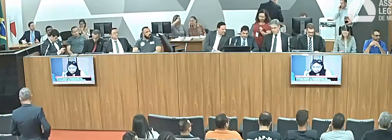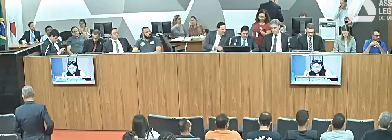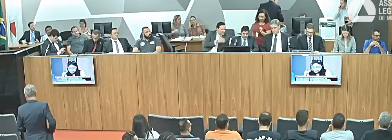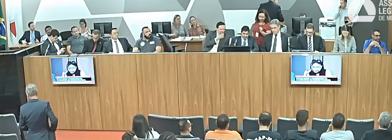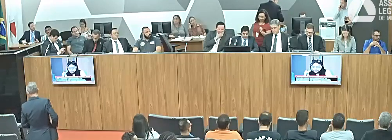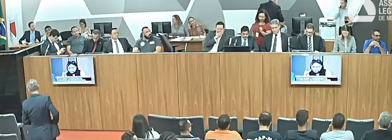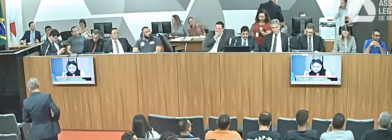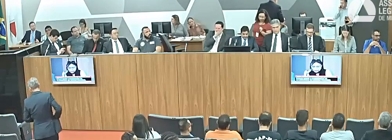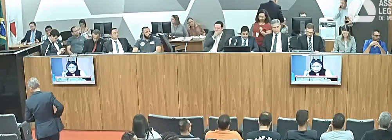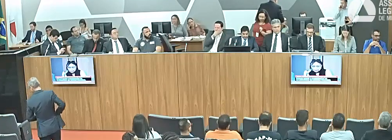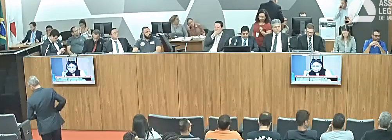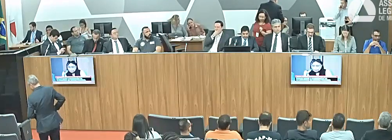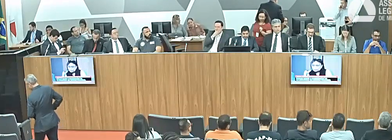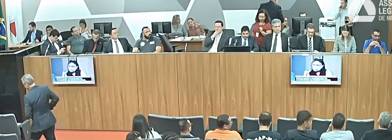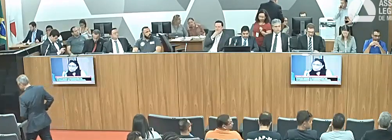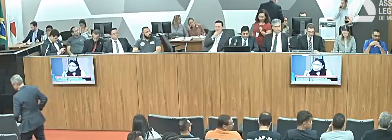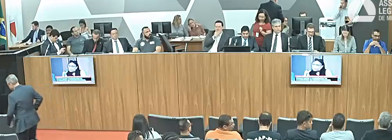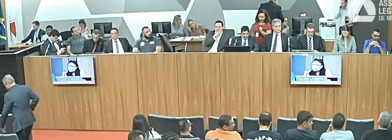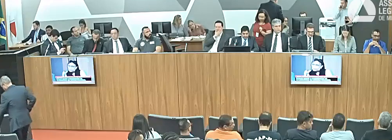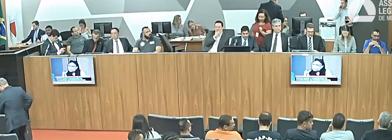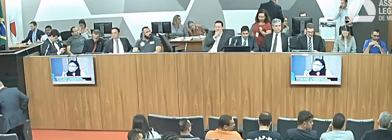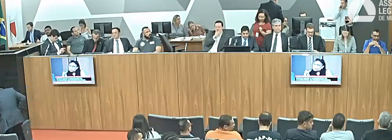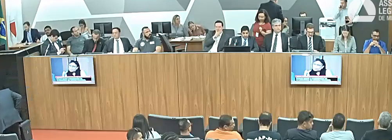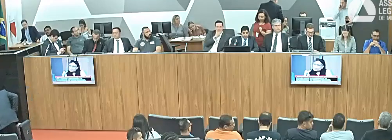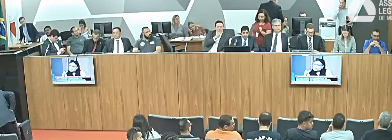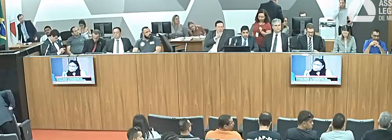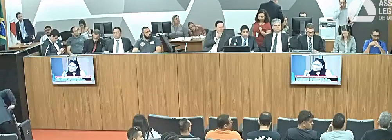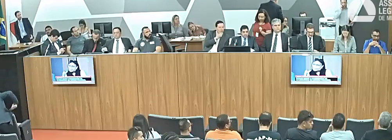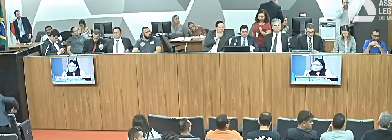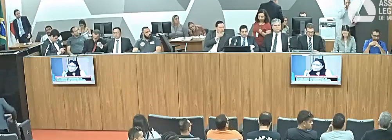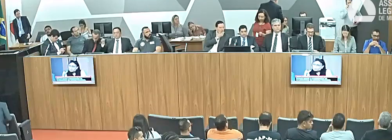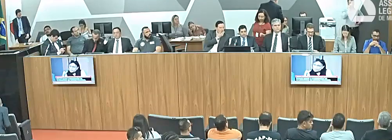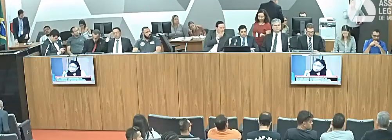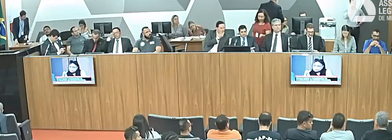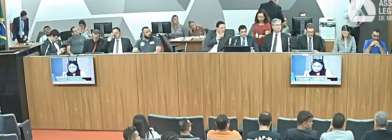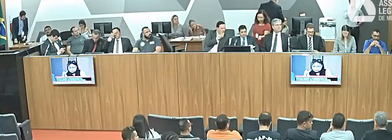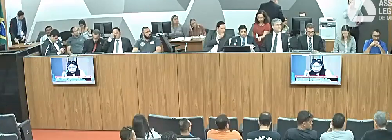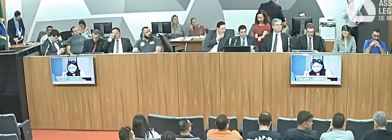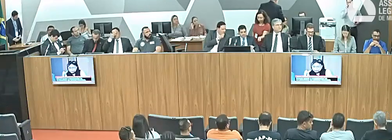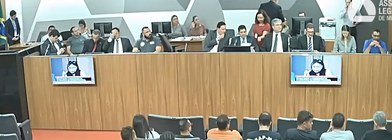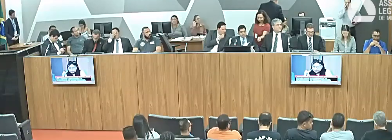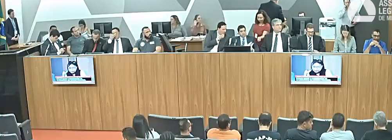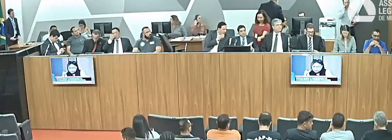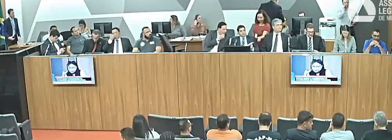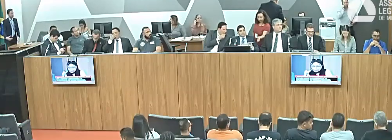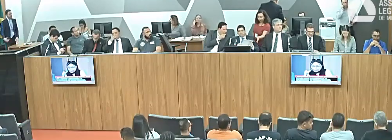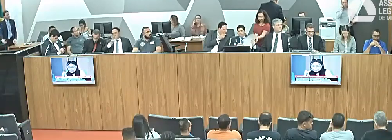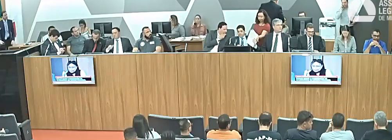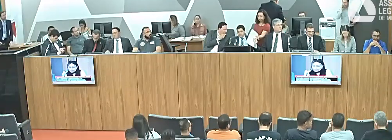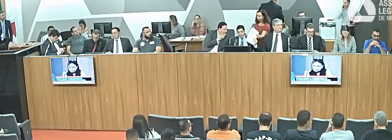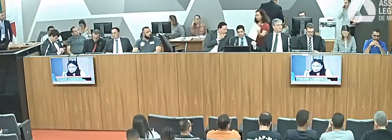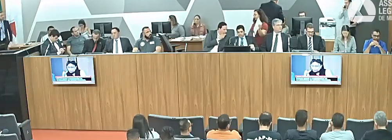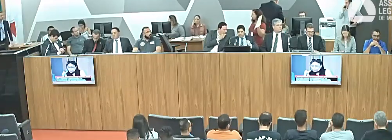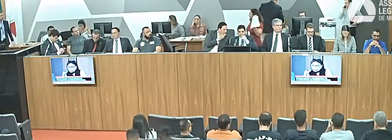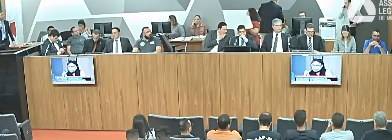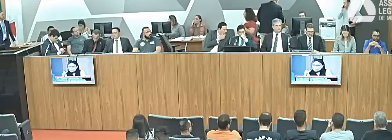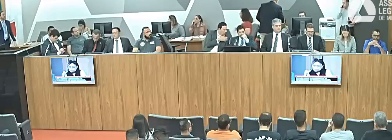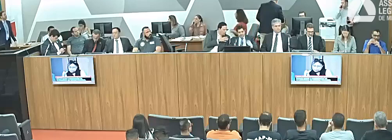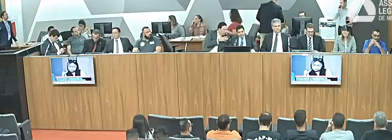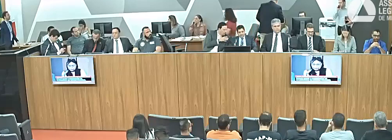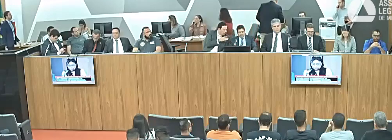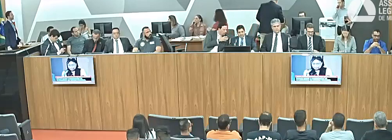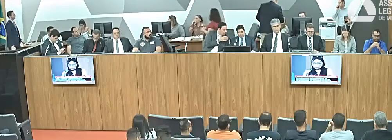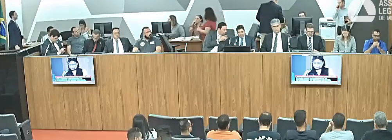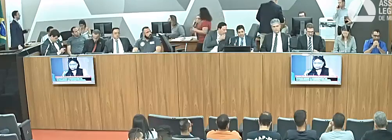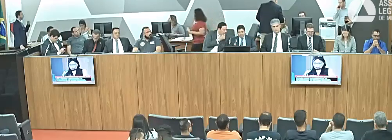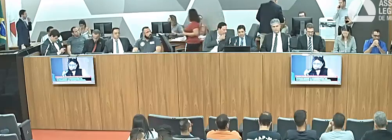orgânica porque a gente entende que ao criar essa carreira para o sempre jornal criará também as prerrogativas as